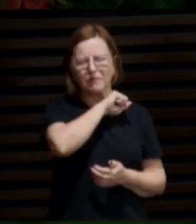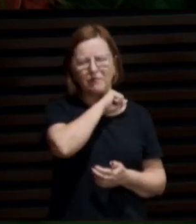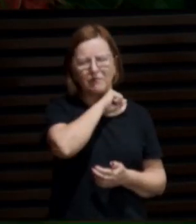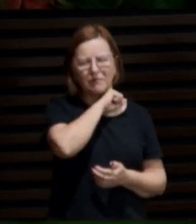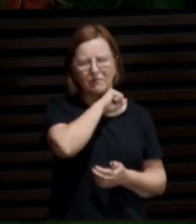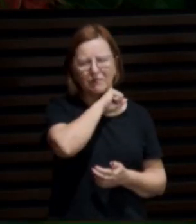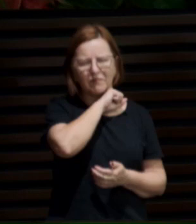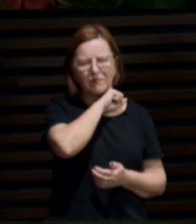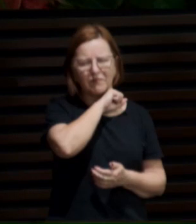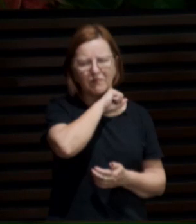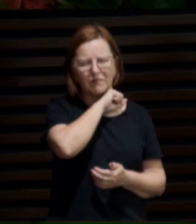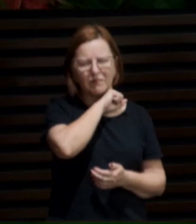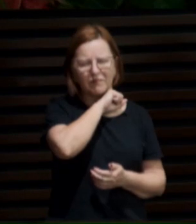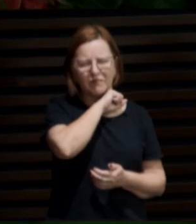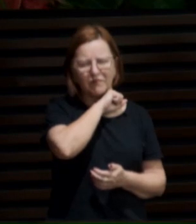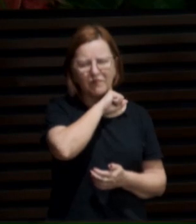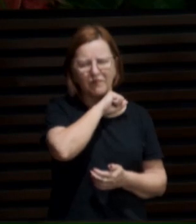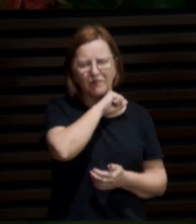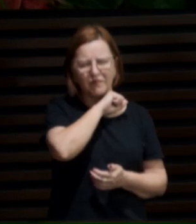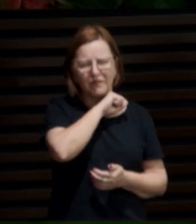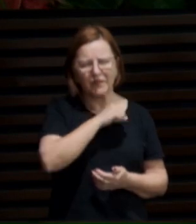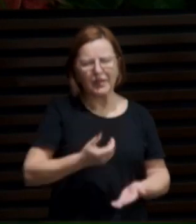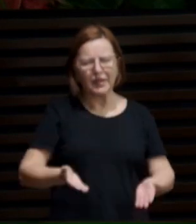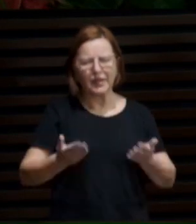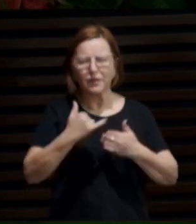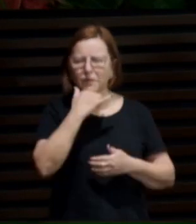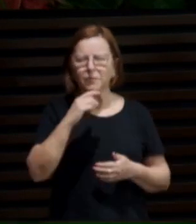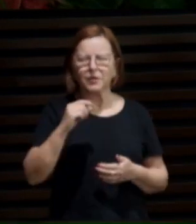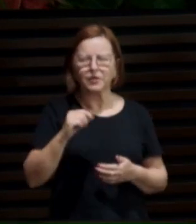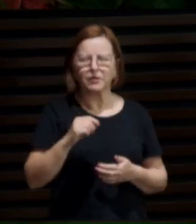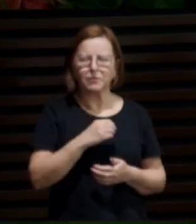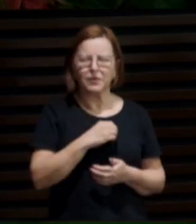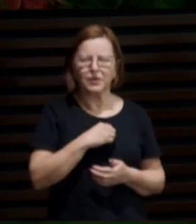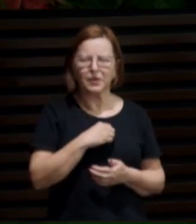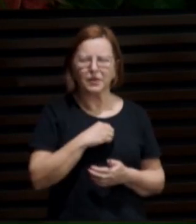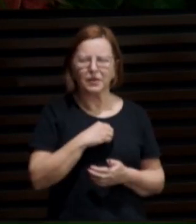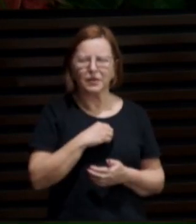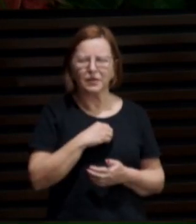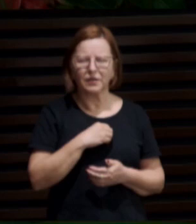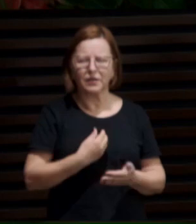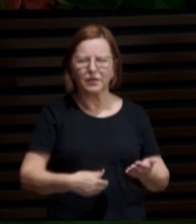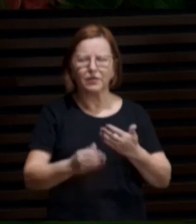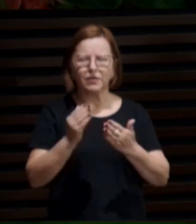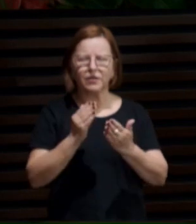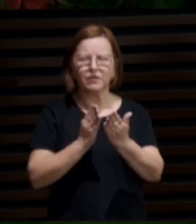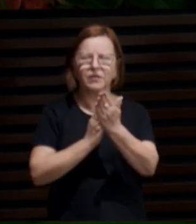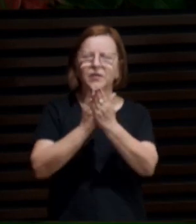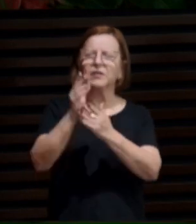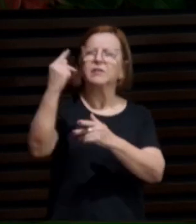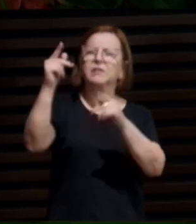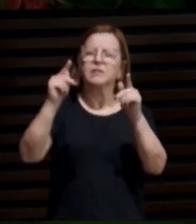nos, além de nos dar a remissão dos pecados, nos dar acesso à tua presença,